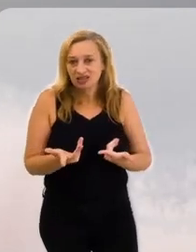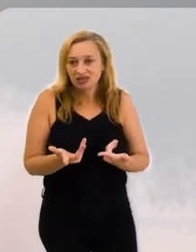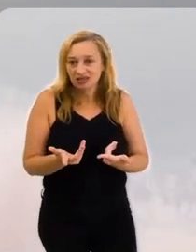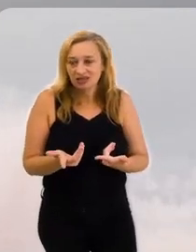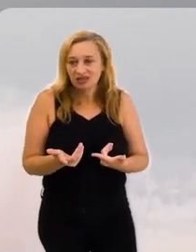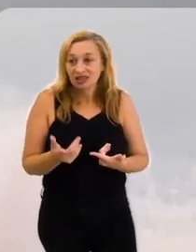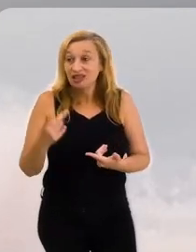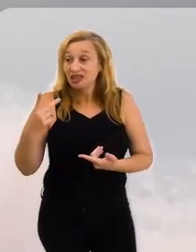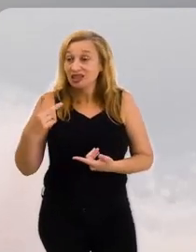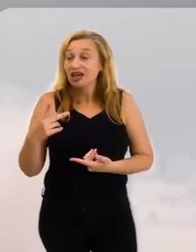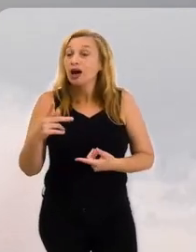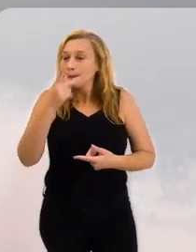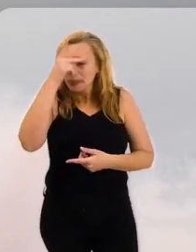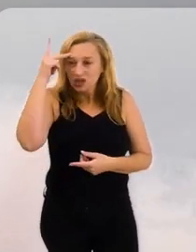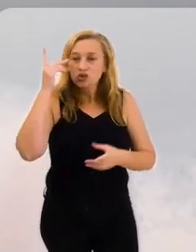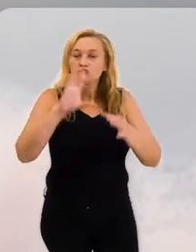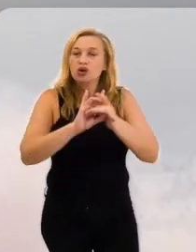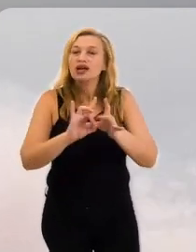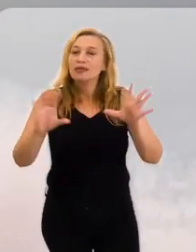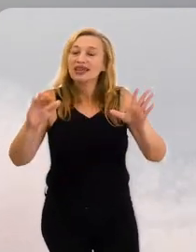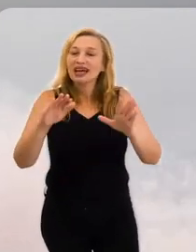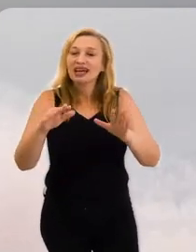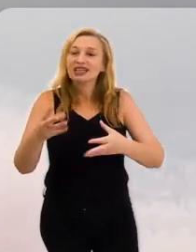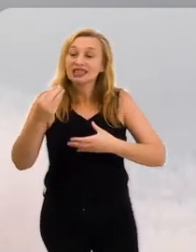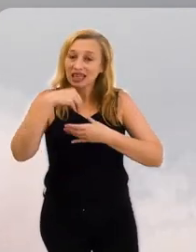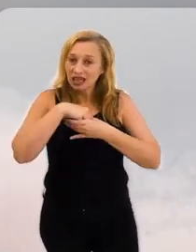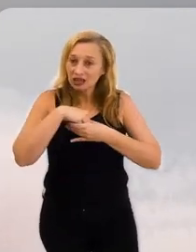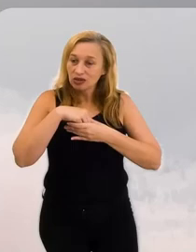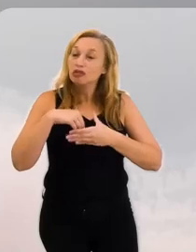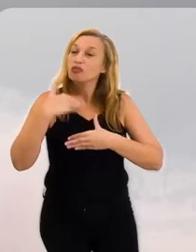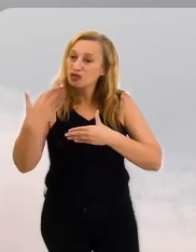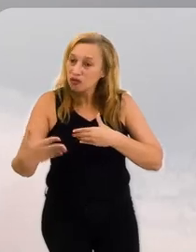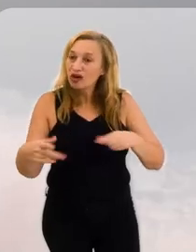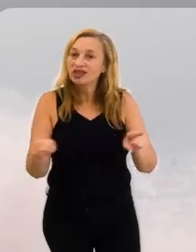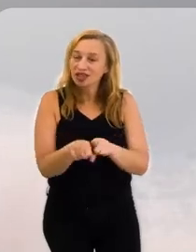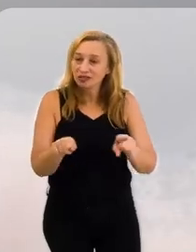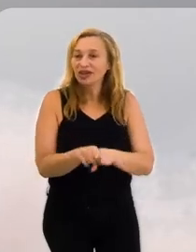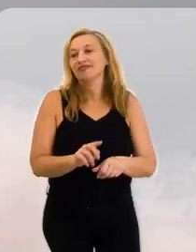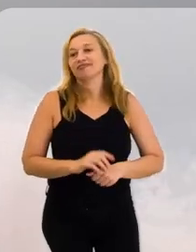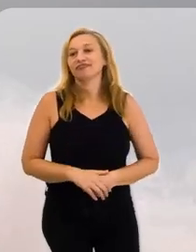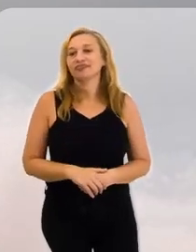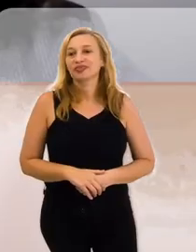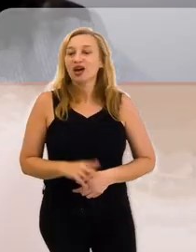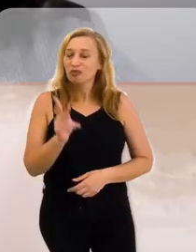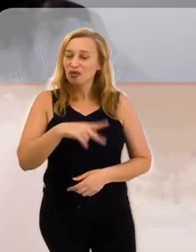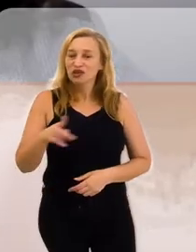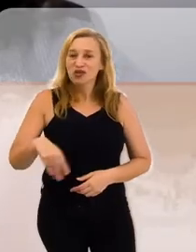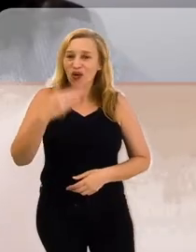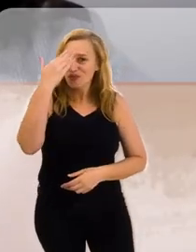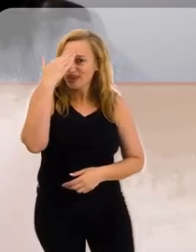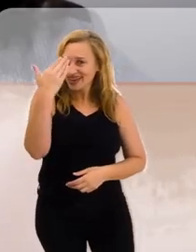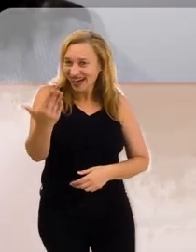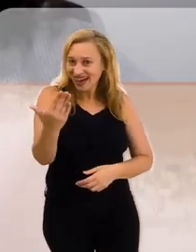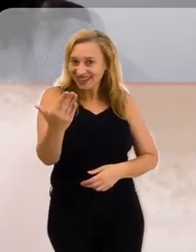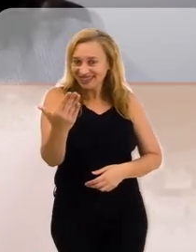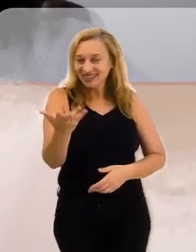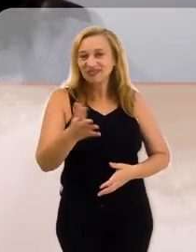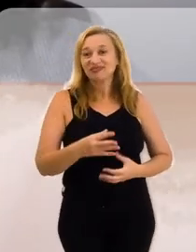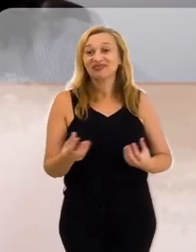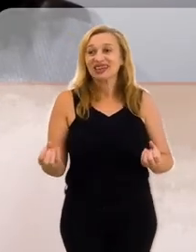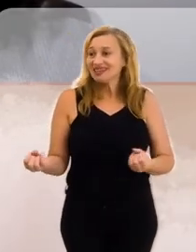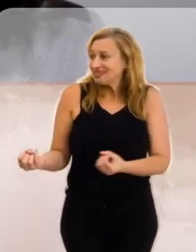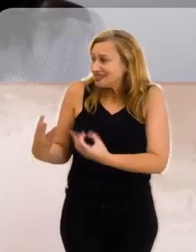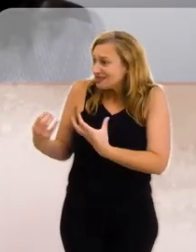na sua as pessoas tem que ter liberdade interna para depois saber aproveitar de verdade externa Professora Muito